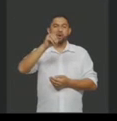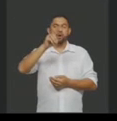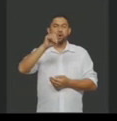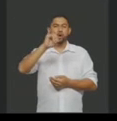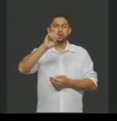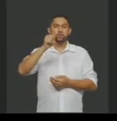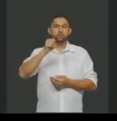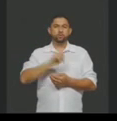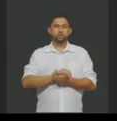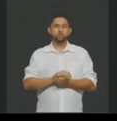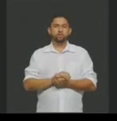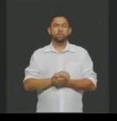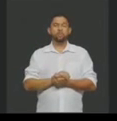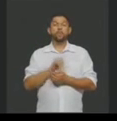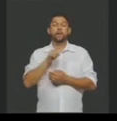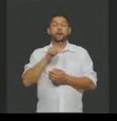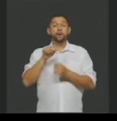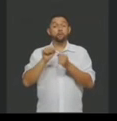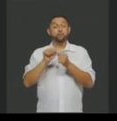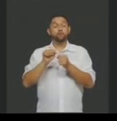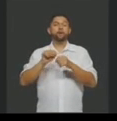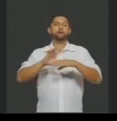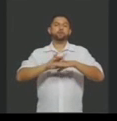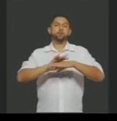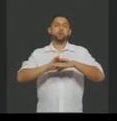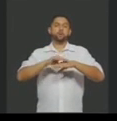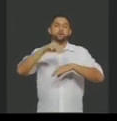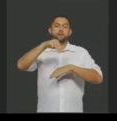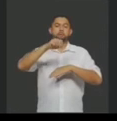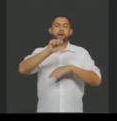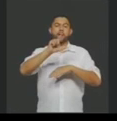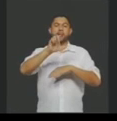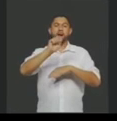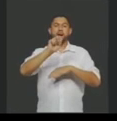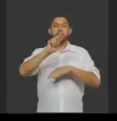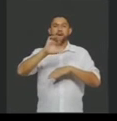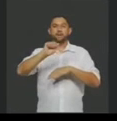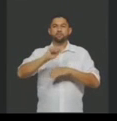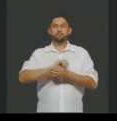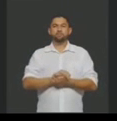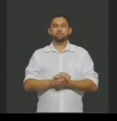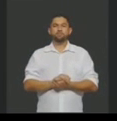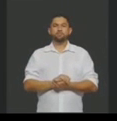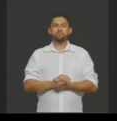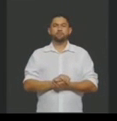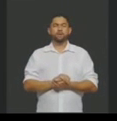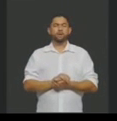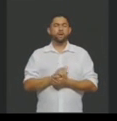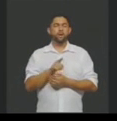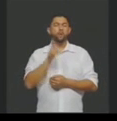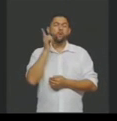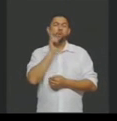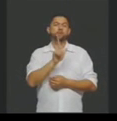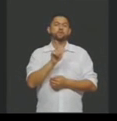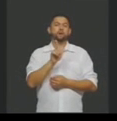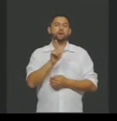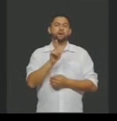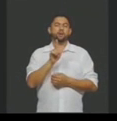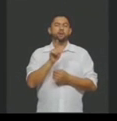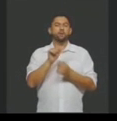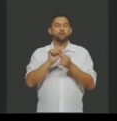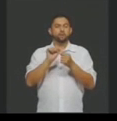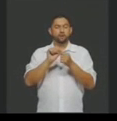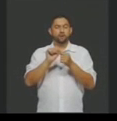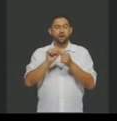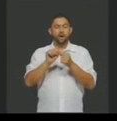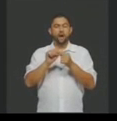justamente o protozoário que causa a malária. E esse protozoário é muito eficiente em infectar hemácias do